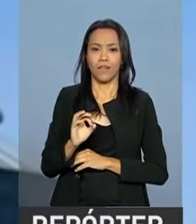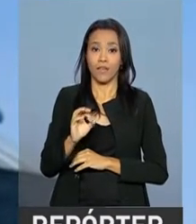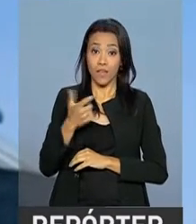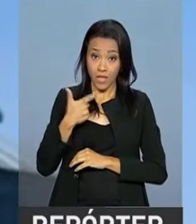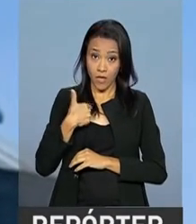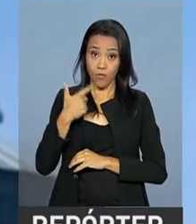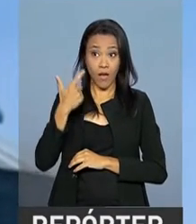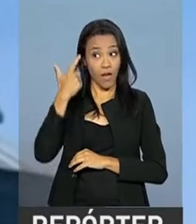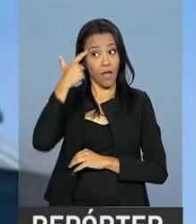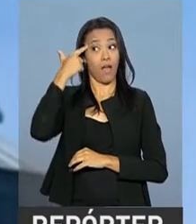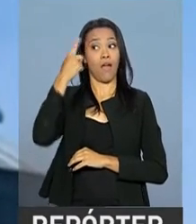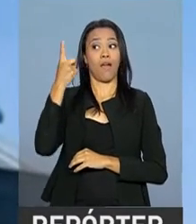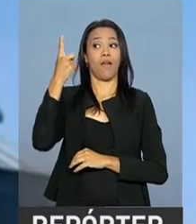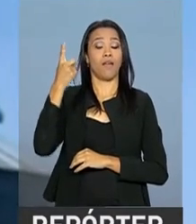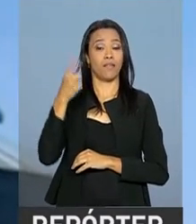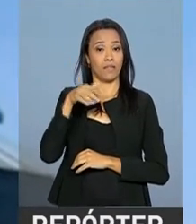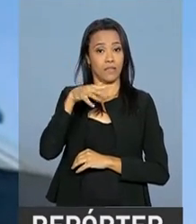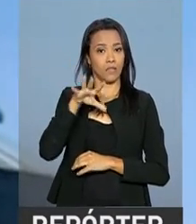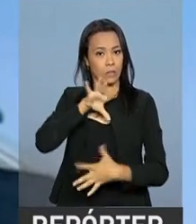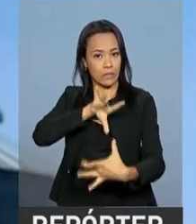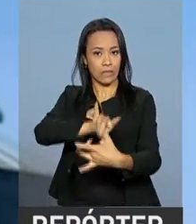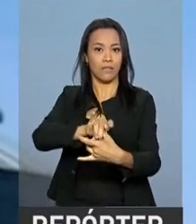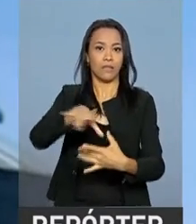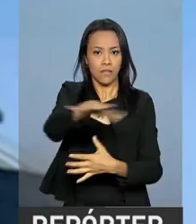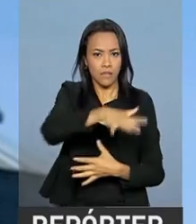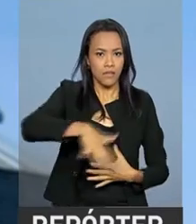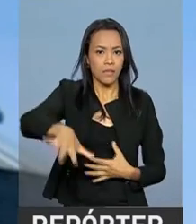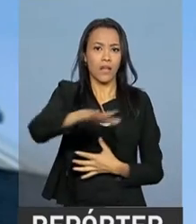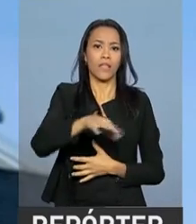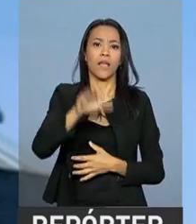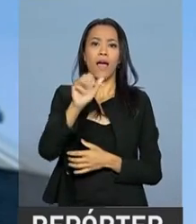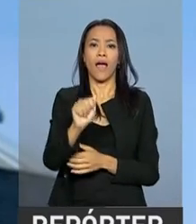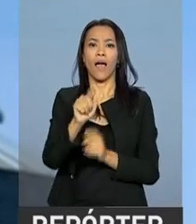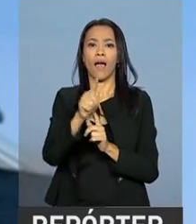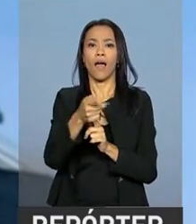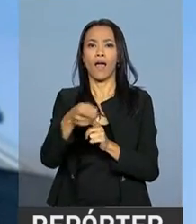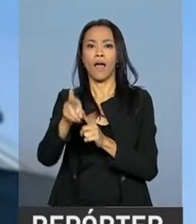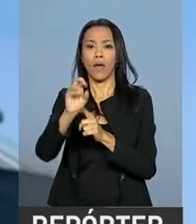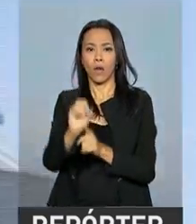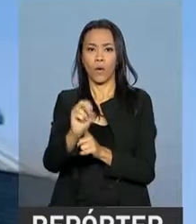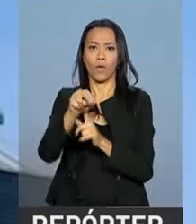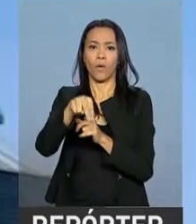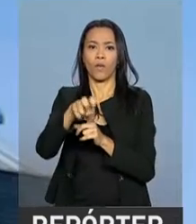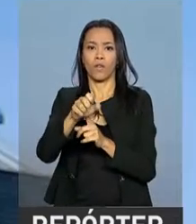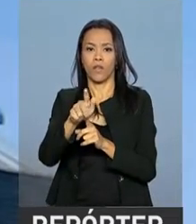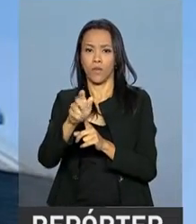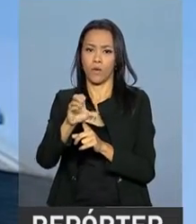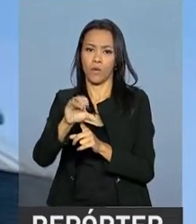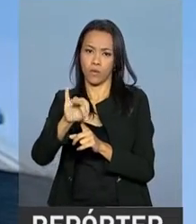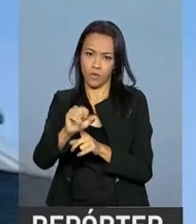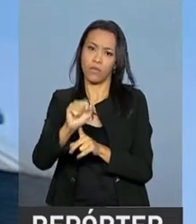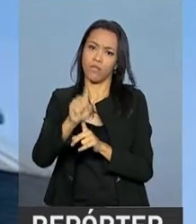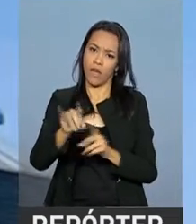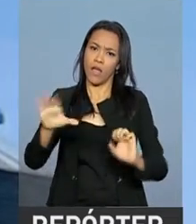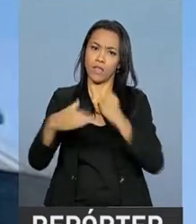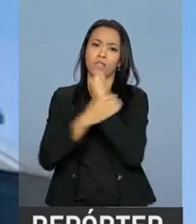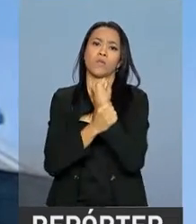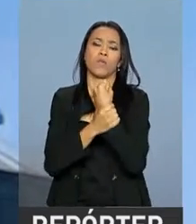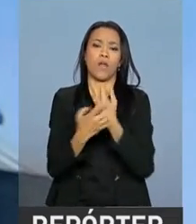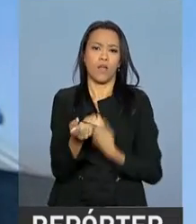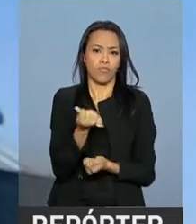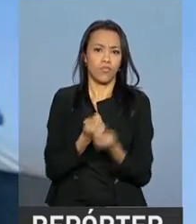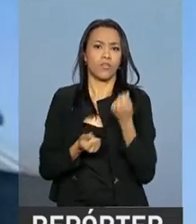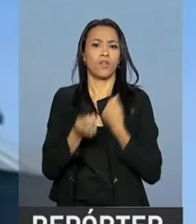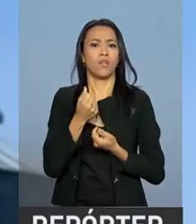logo me conectei com essa área, não é? Porque é a área que garante a economia. Eu tenho certeza que o agronegócio,